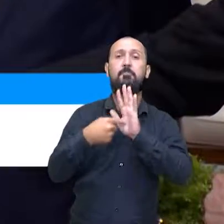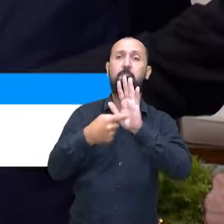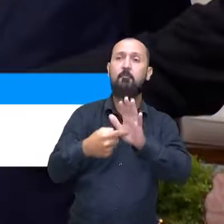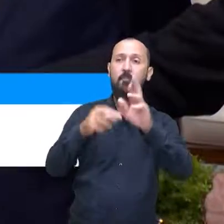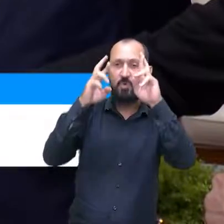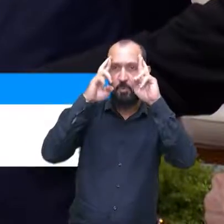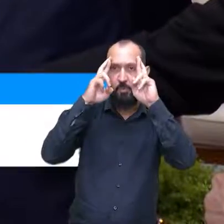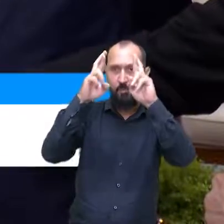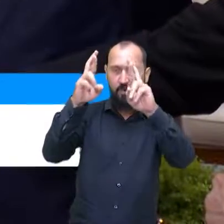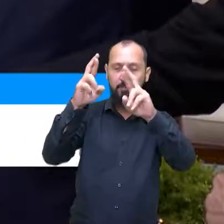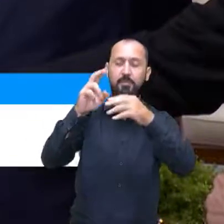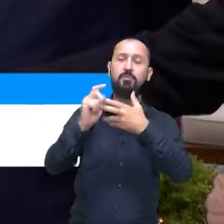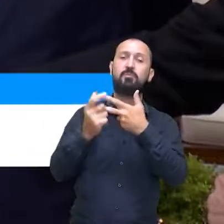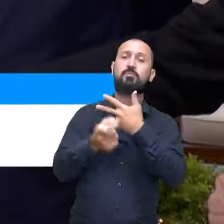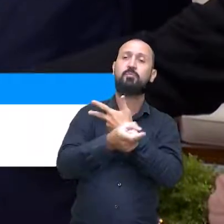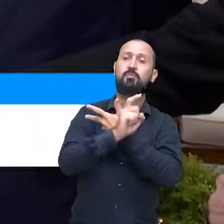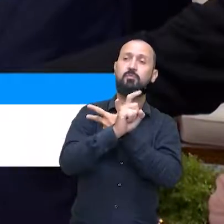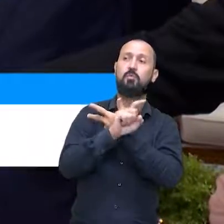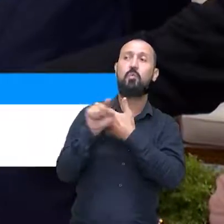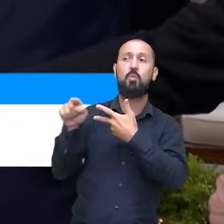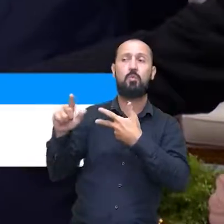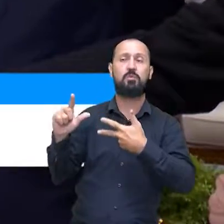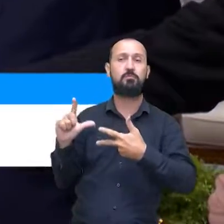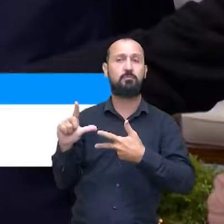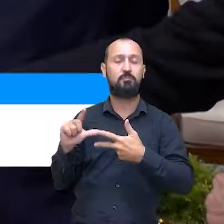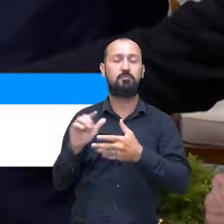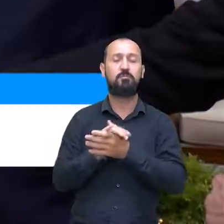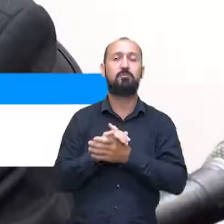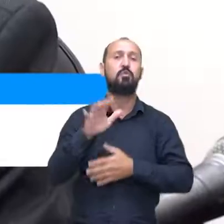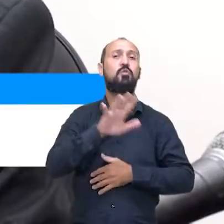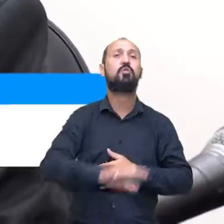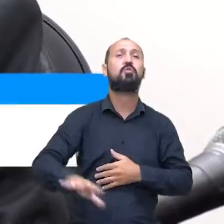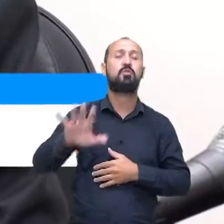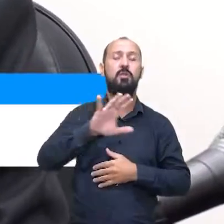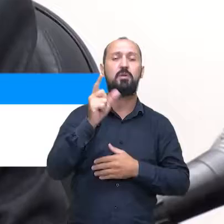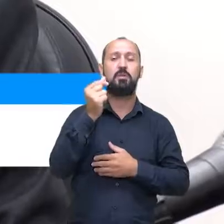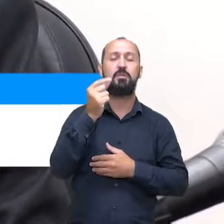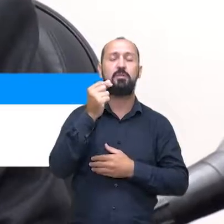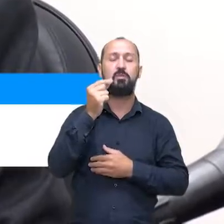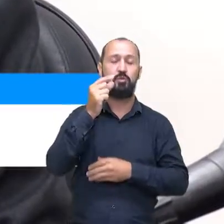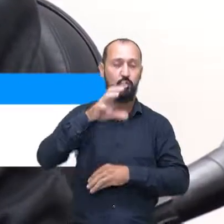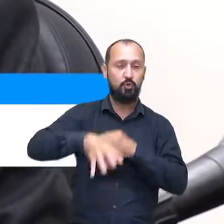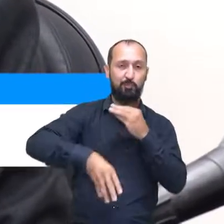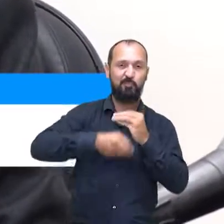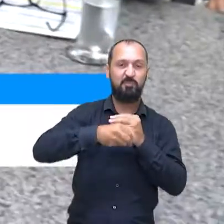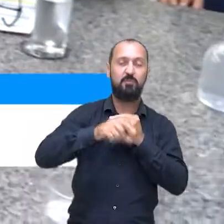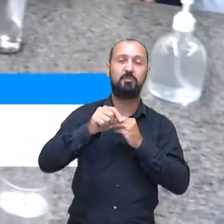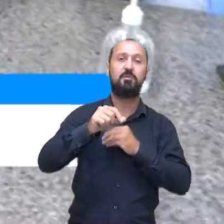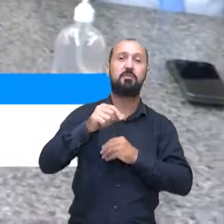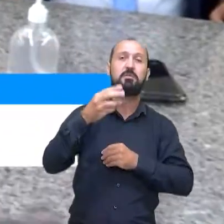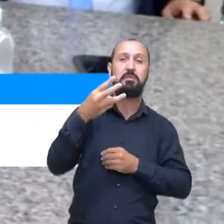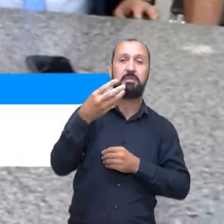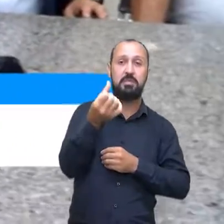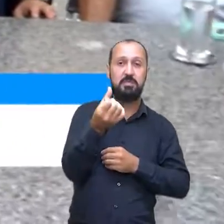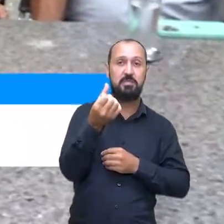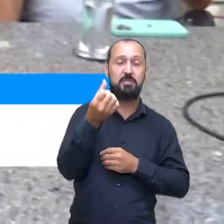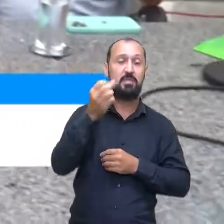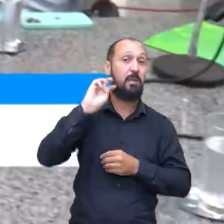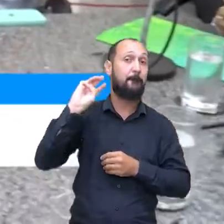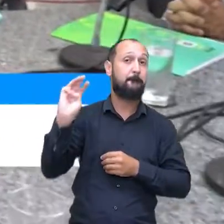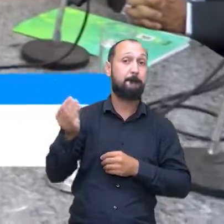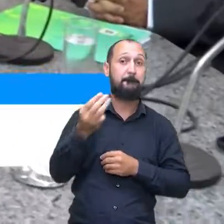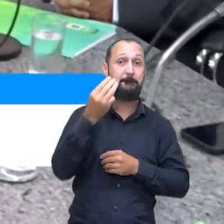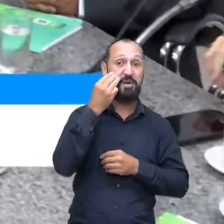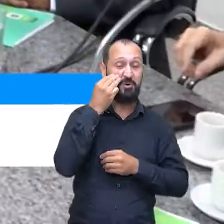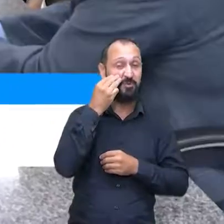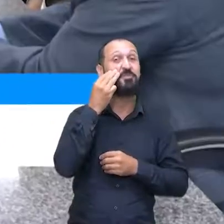mas mostram o respeito do executivo com o legislativo. Ao todo, as emendas parlamentares representam um montante de